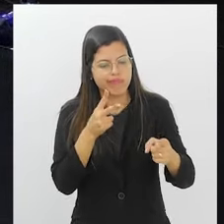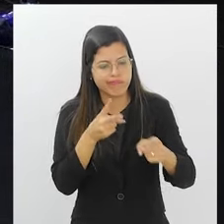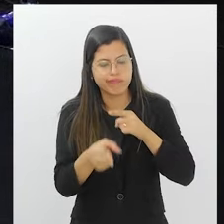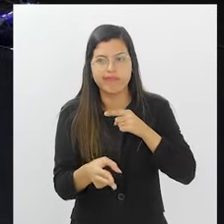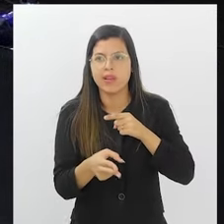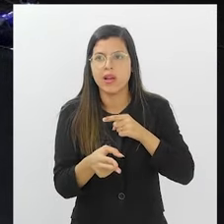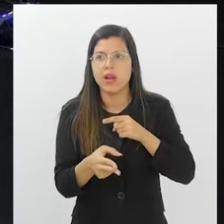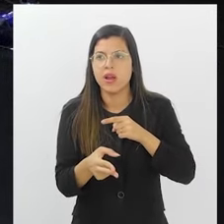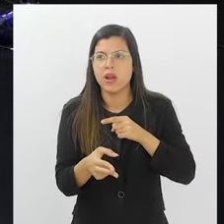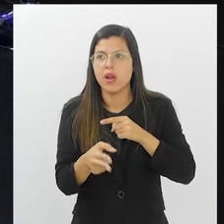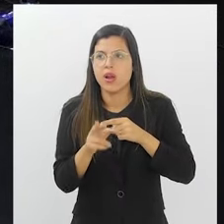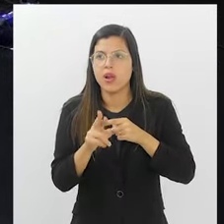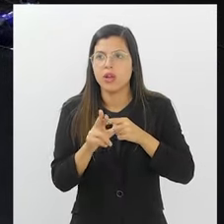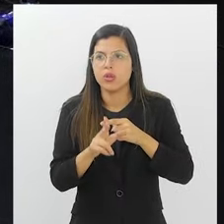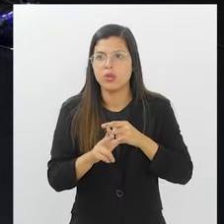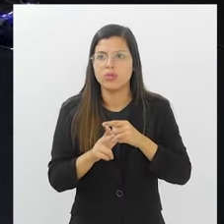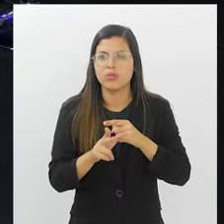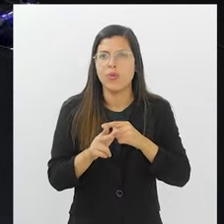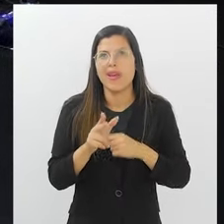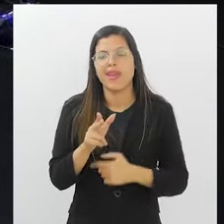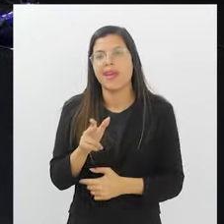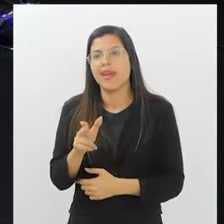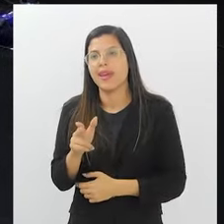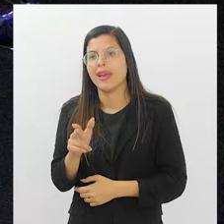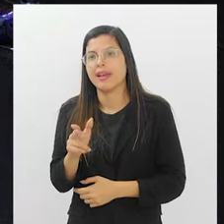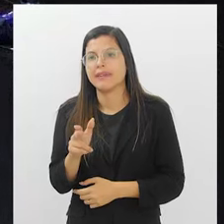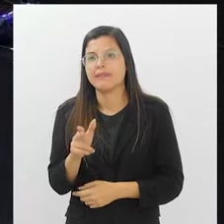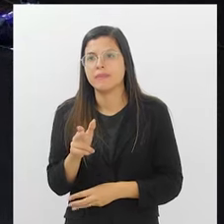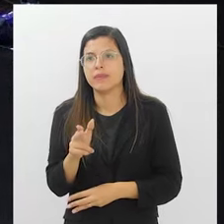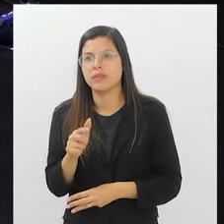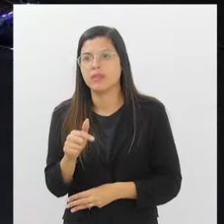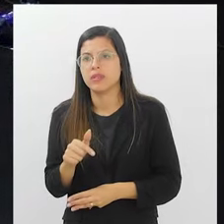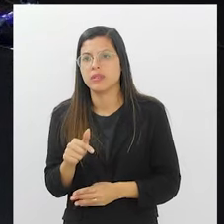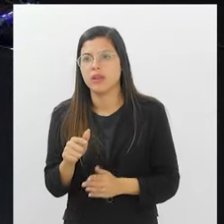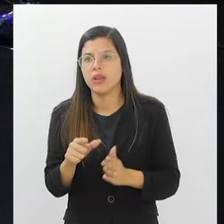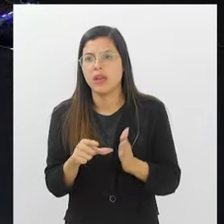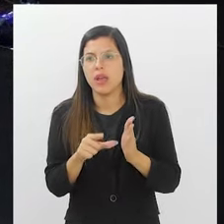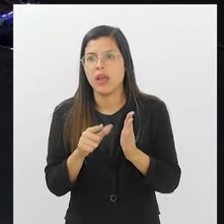não... Não regride, mas... A gente pode dizer que...